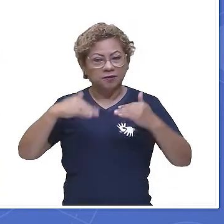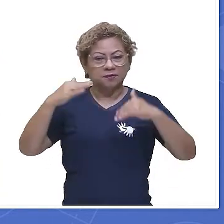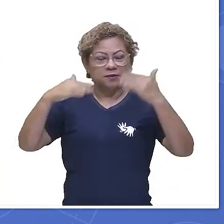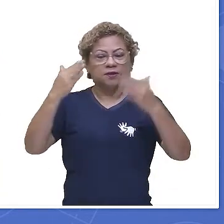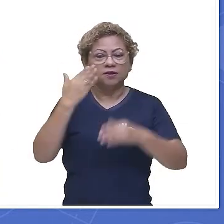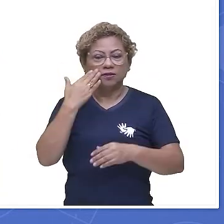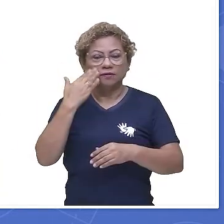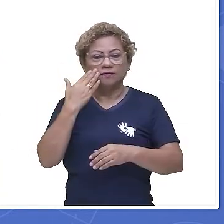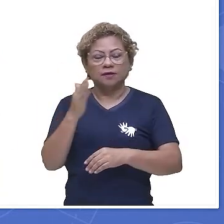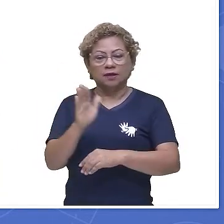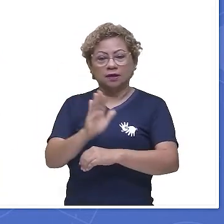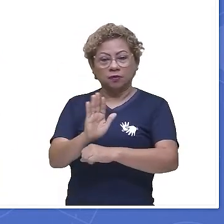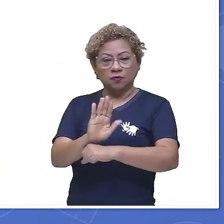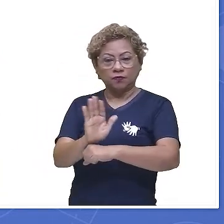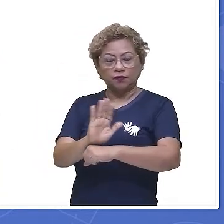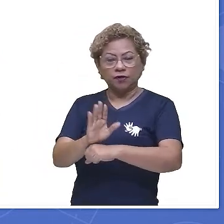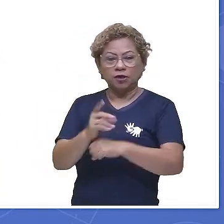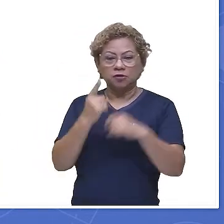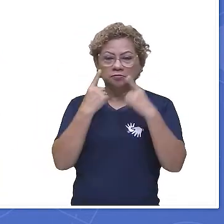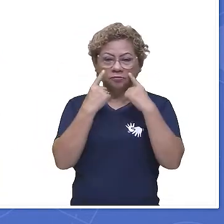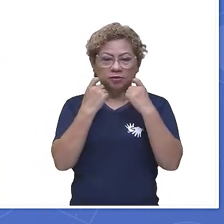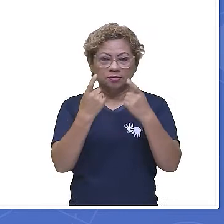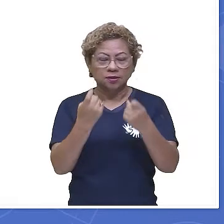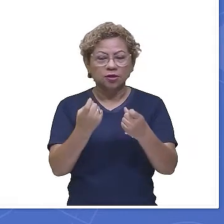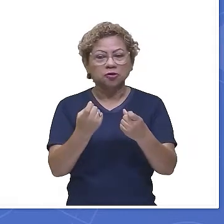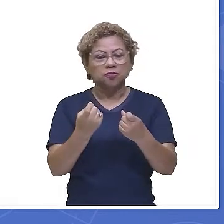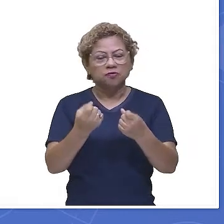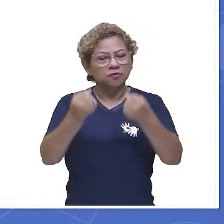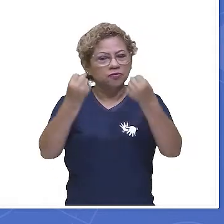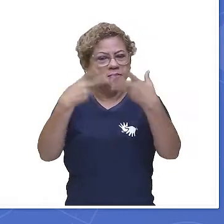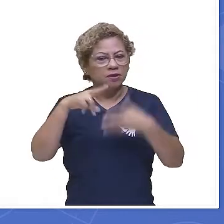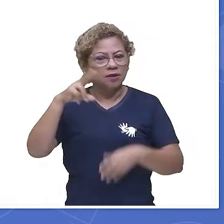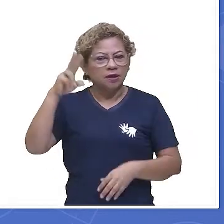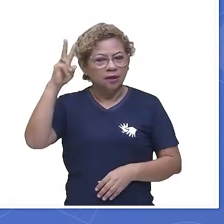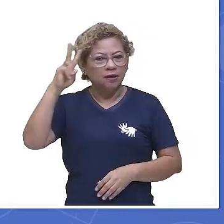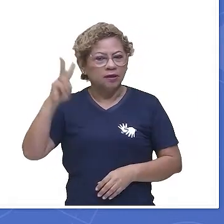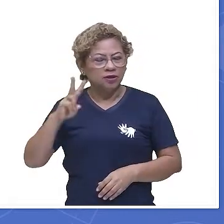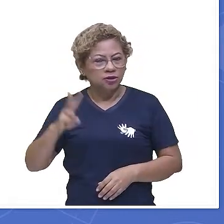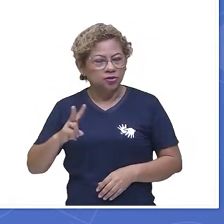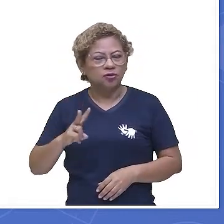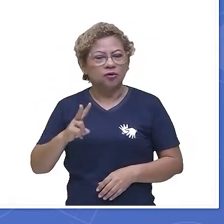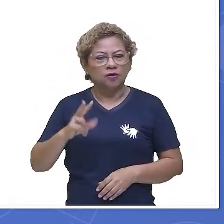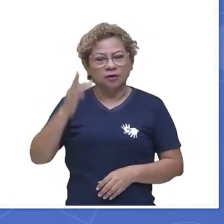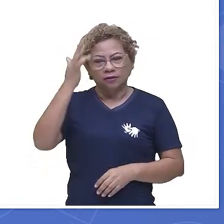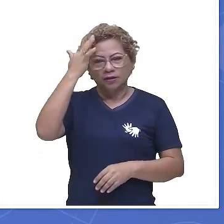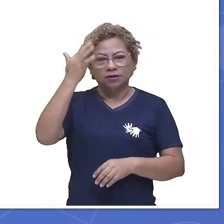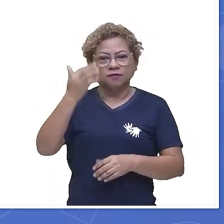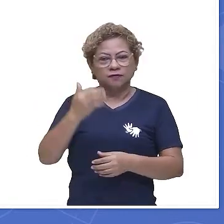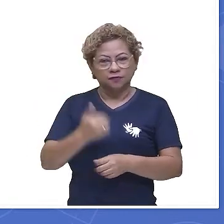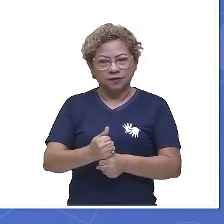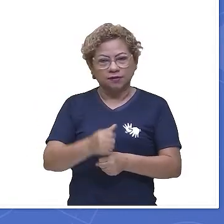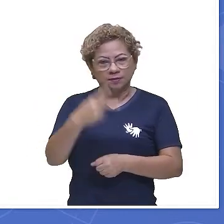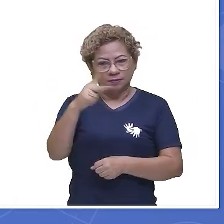bem interessante que conta um pouco da história e do desenvolvimento dessa disciplina tão importante para vocês.